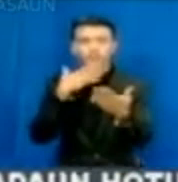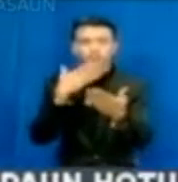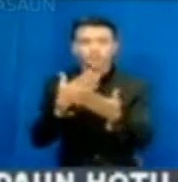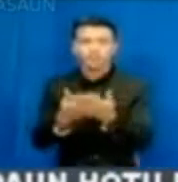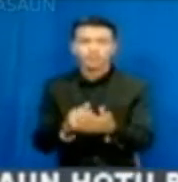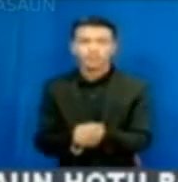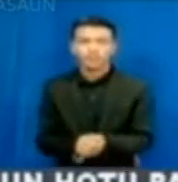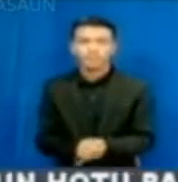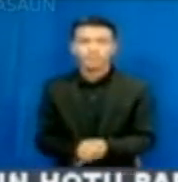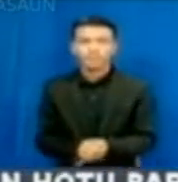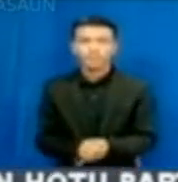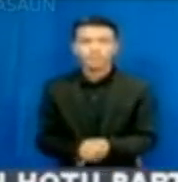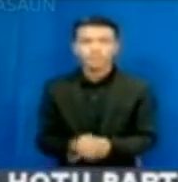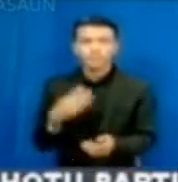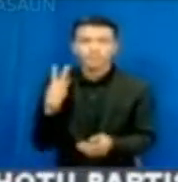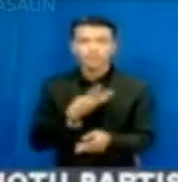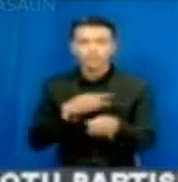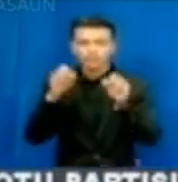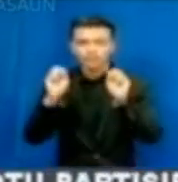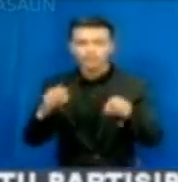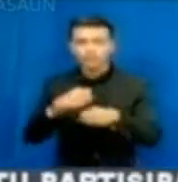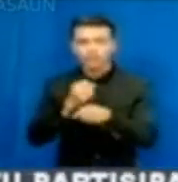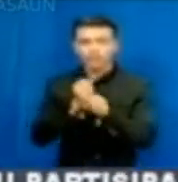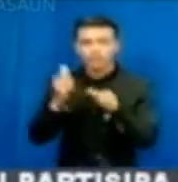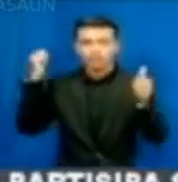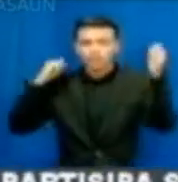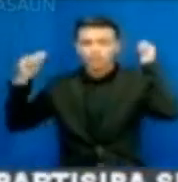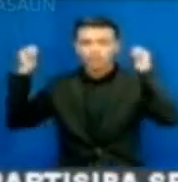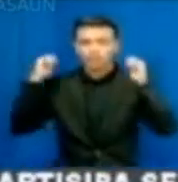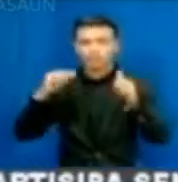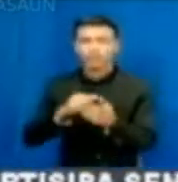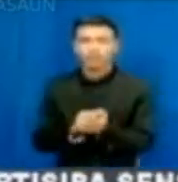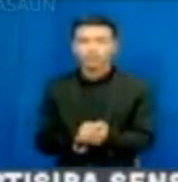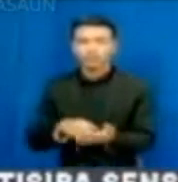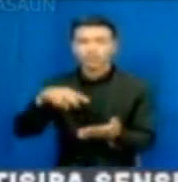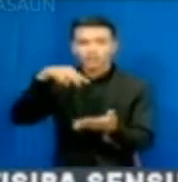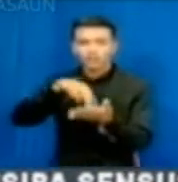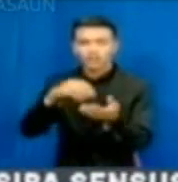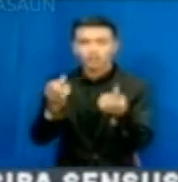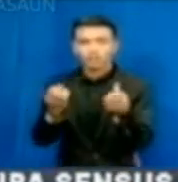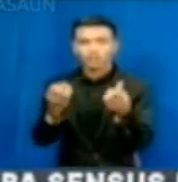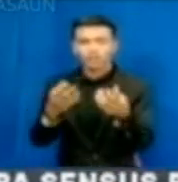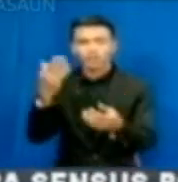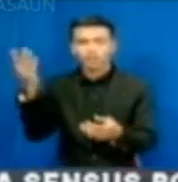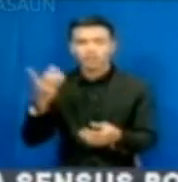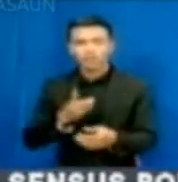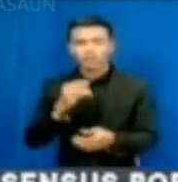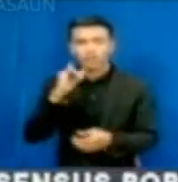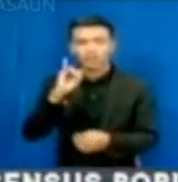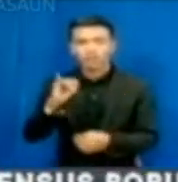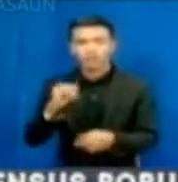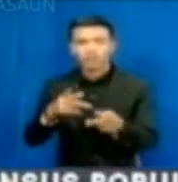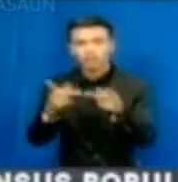Diak Baparte Ruan Itabela Halo Atividade Lixo Liceiro Itabela Hari Baraclos Iha Iha Dile Que Iha Cidade